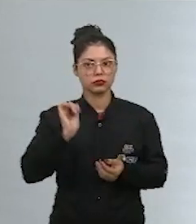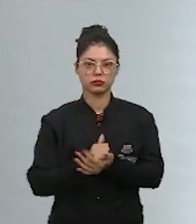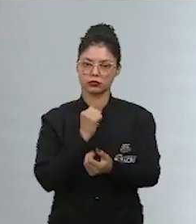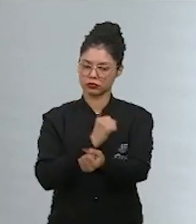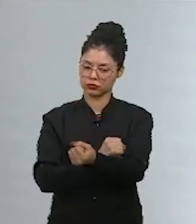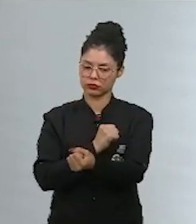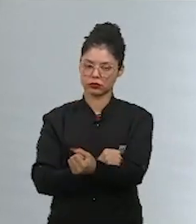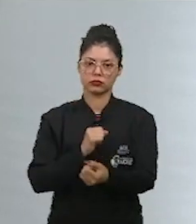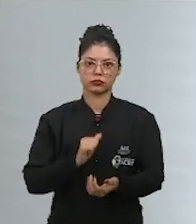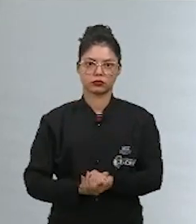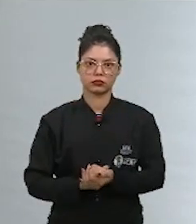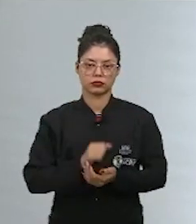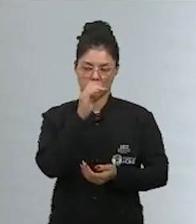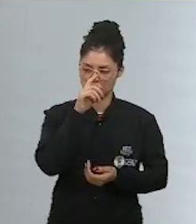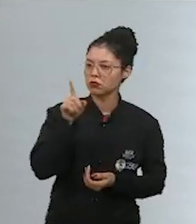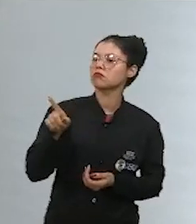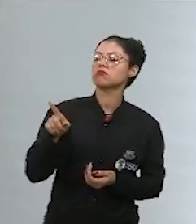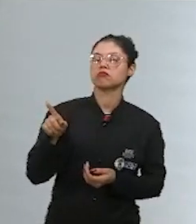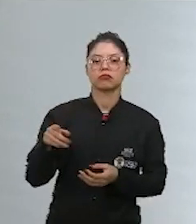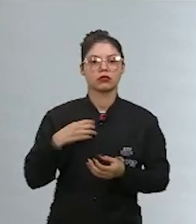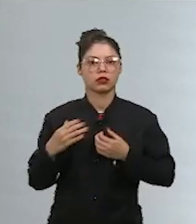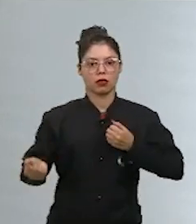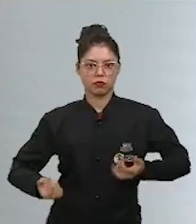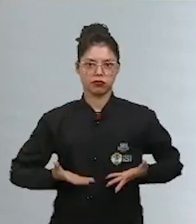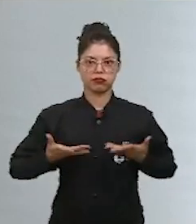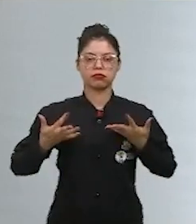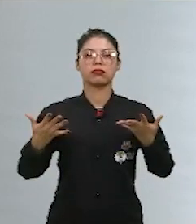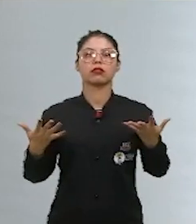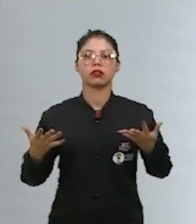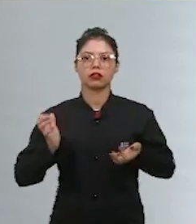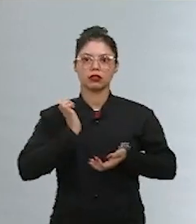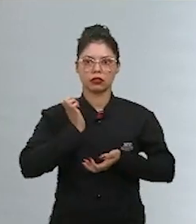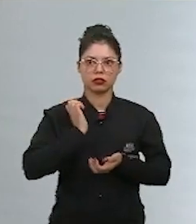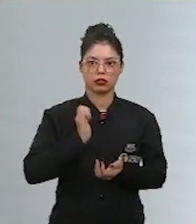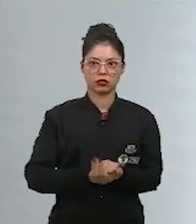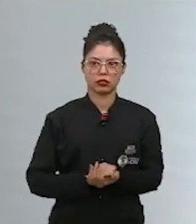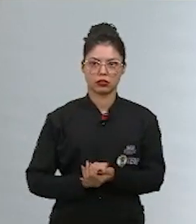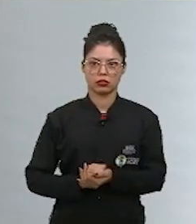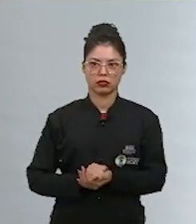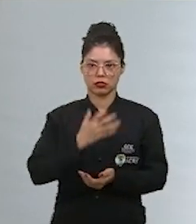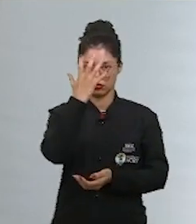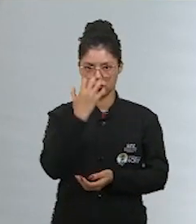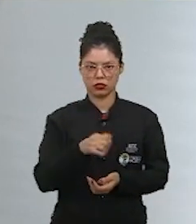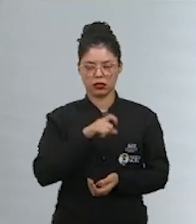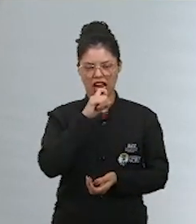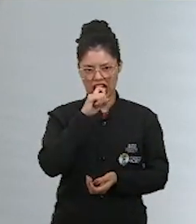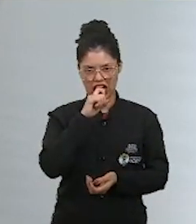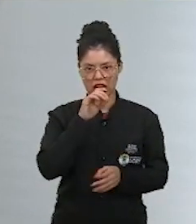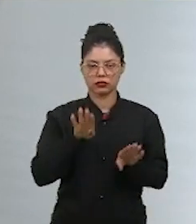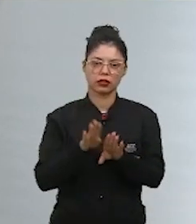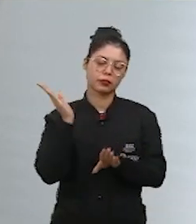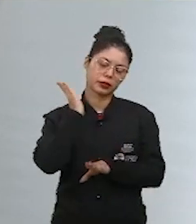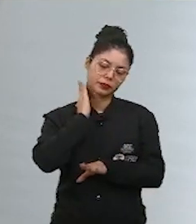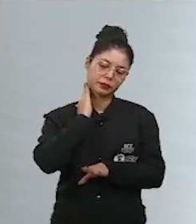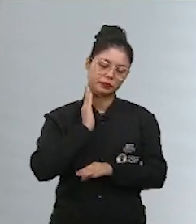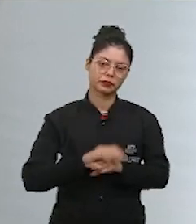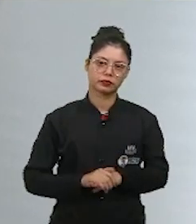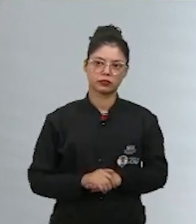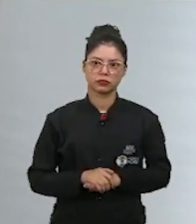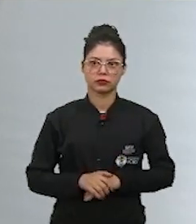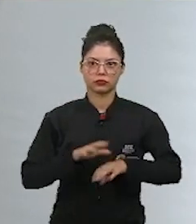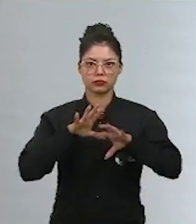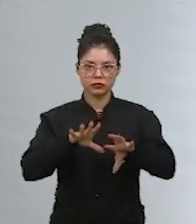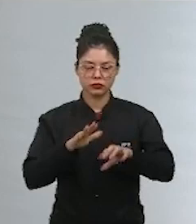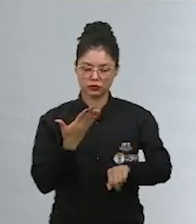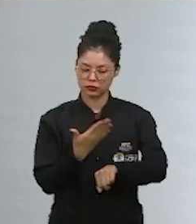vícios: soberba, avareza, luxúria, gula, ira, inveja, preguiça. Desse